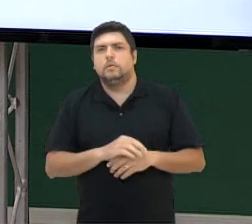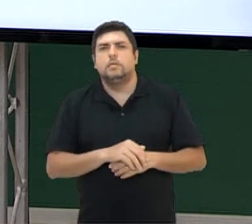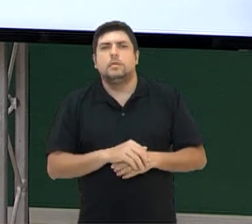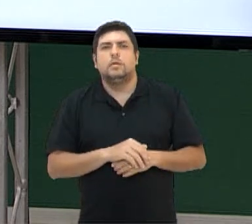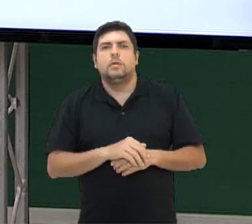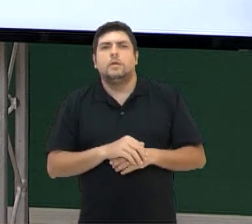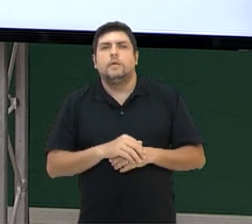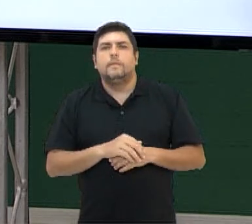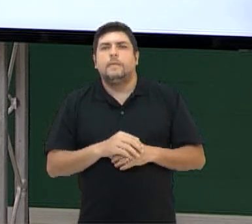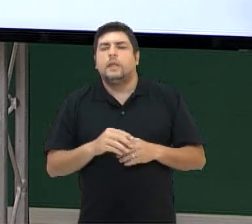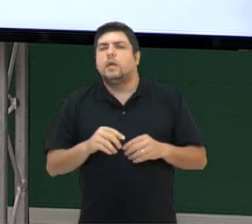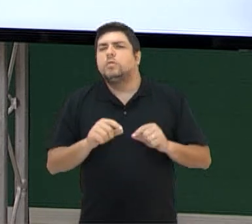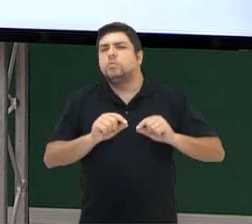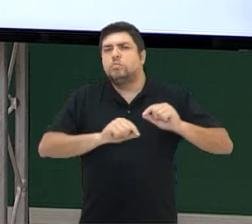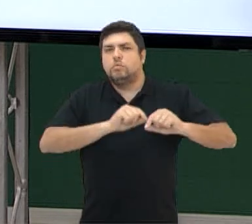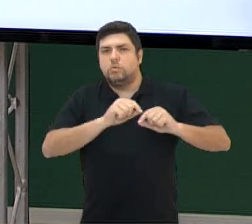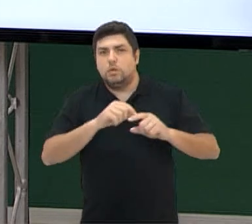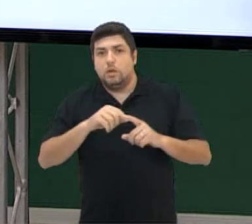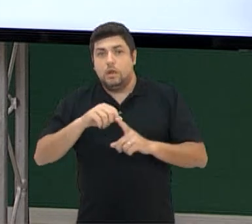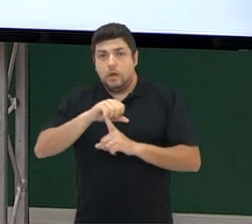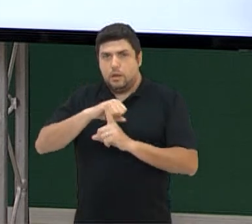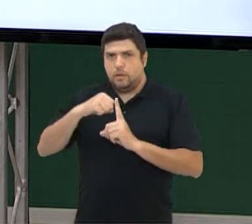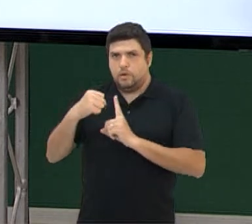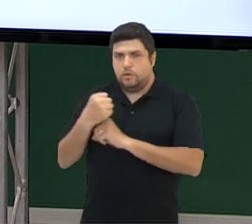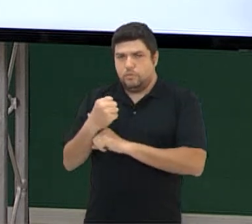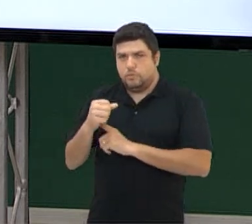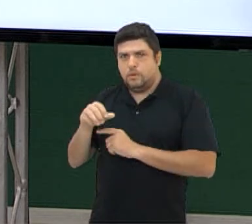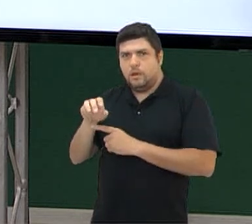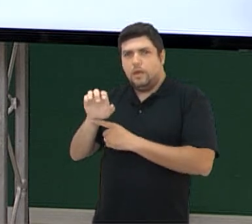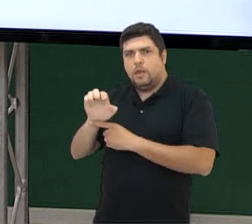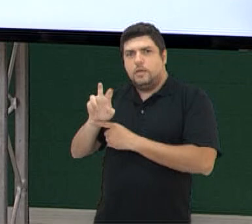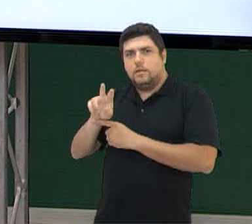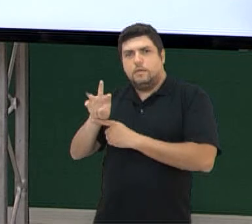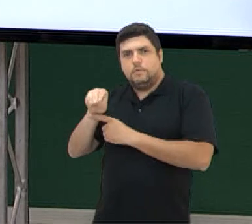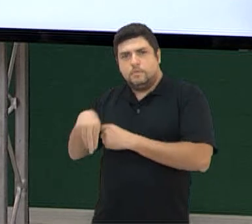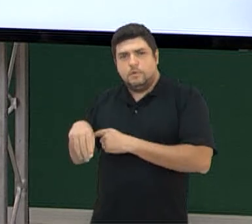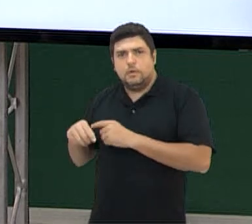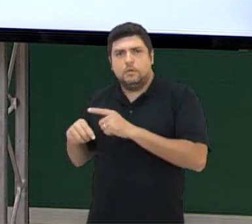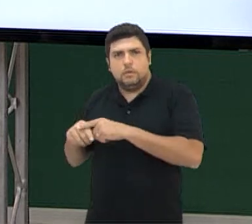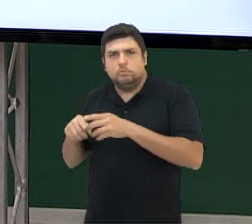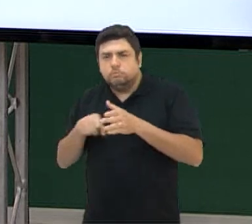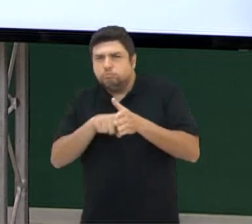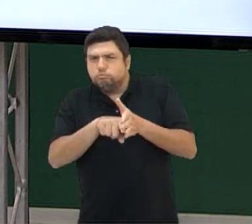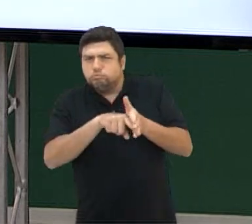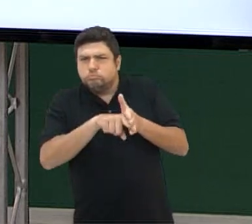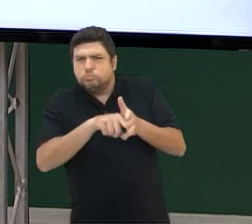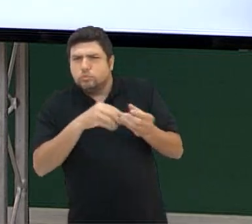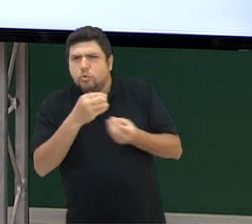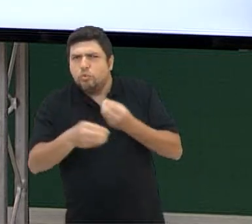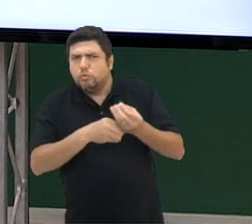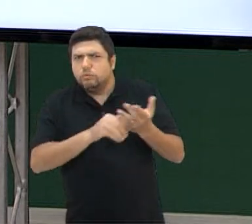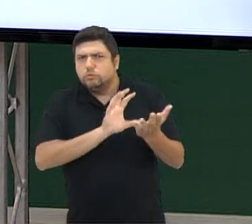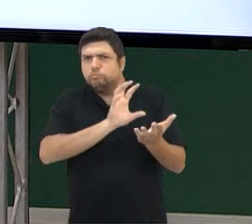são interesses da sociologia de Goffman, né, que vão trazer as características dessa instituição.